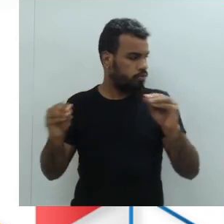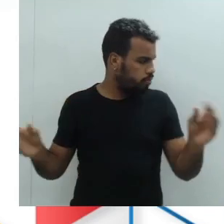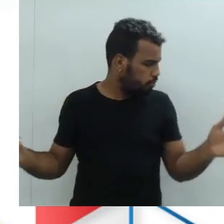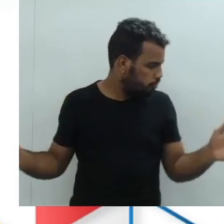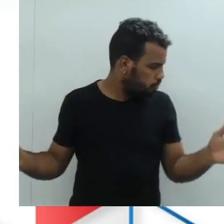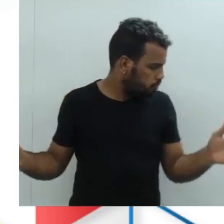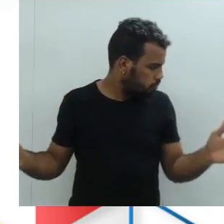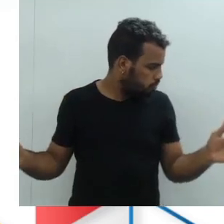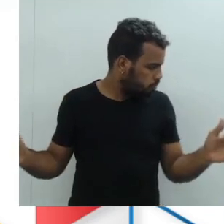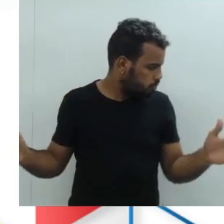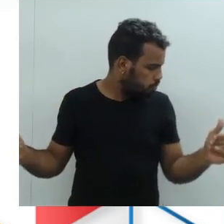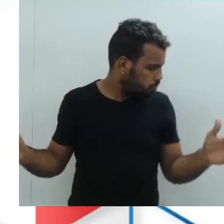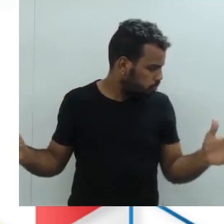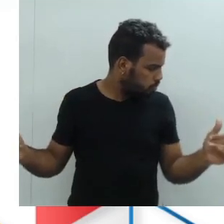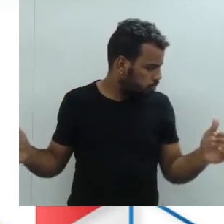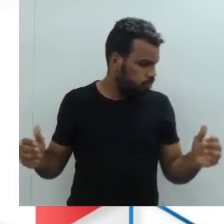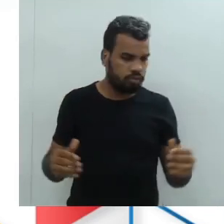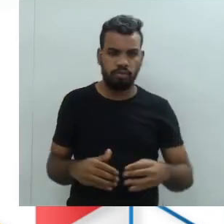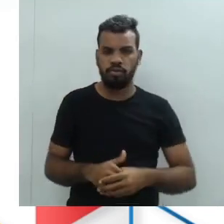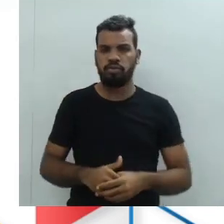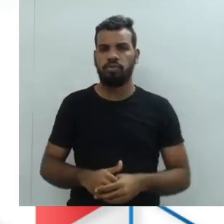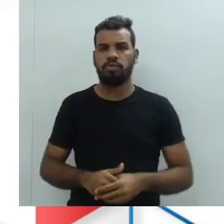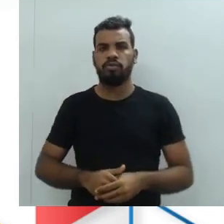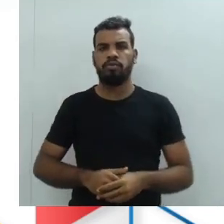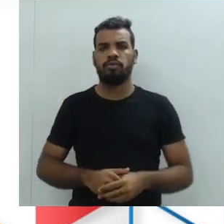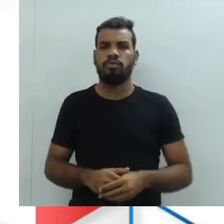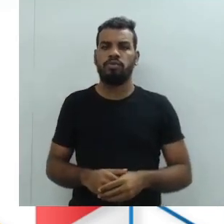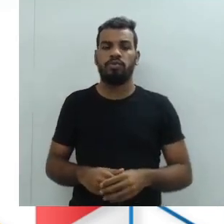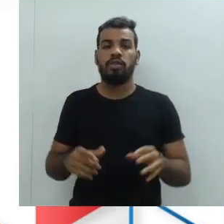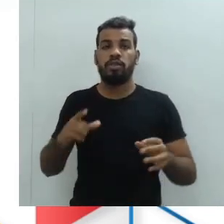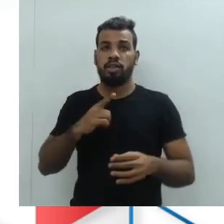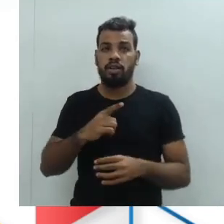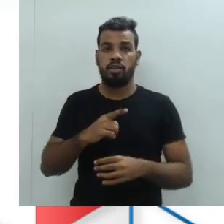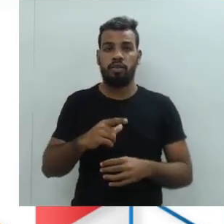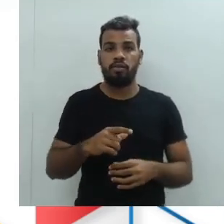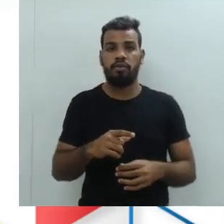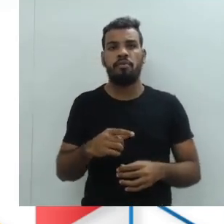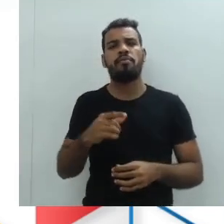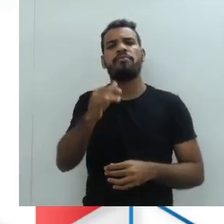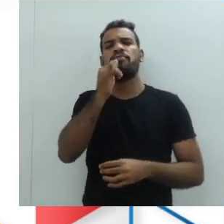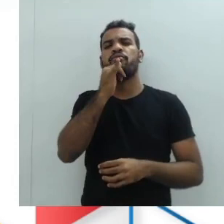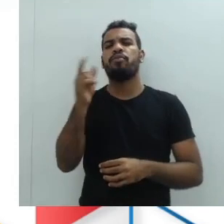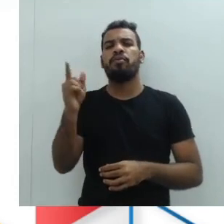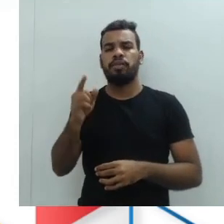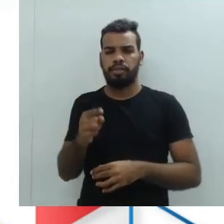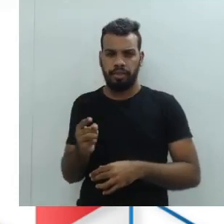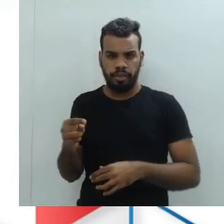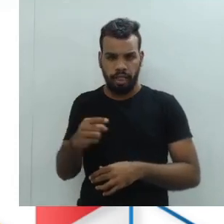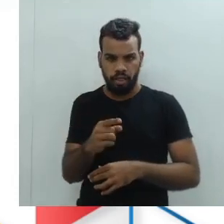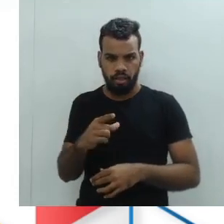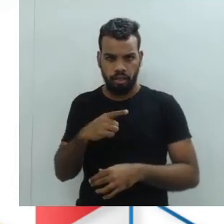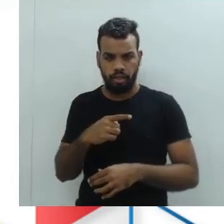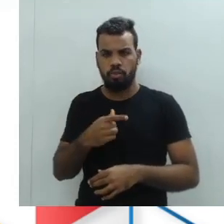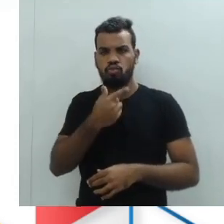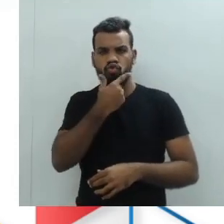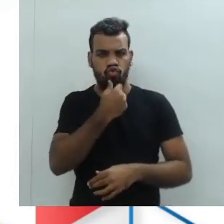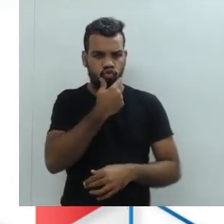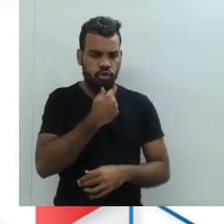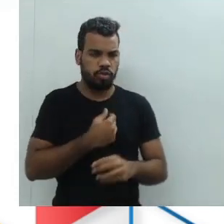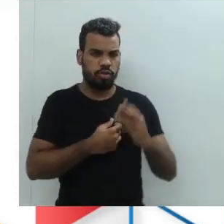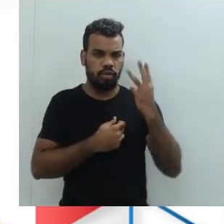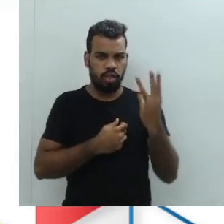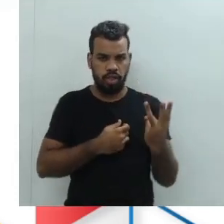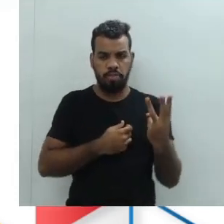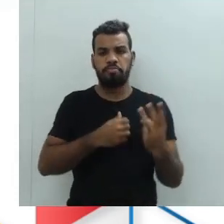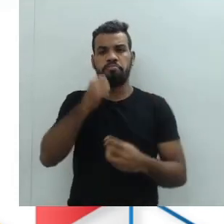4 colunas, vamos chamar assim de coluna 1. Nós temos a coluna 1, tem aqui Santa Cruz, tem 3 meninos e